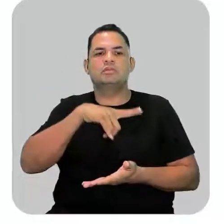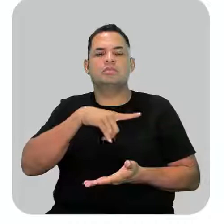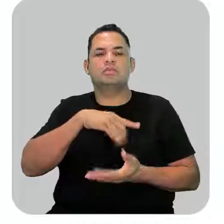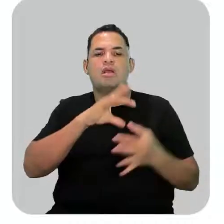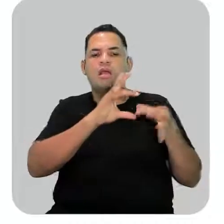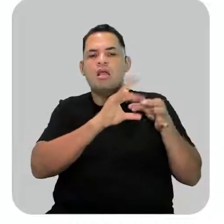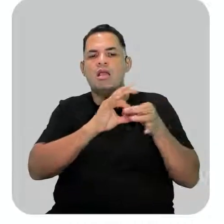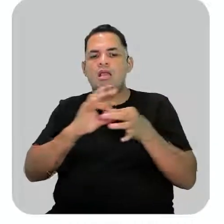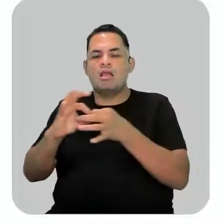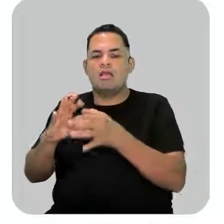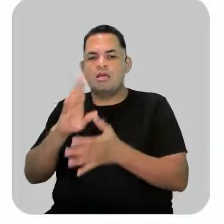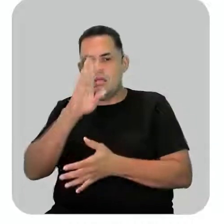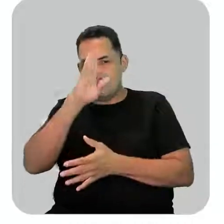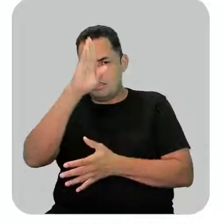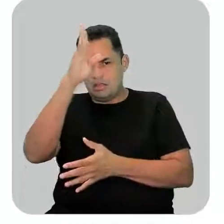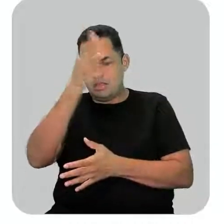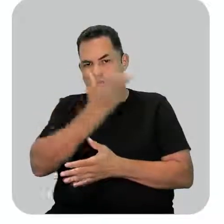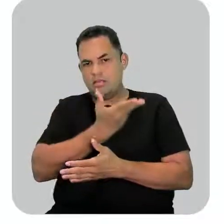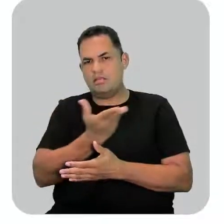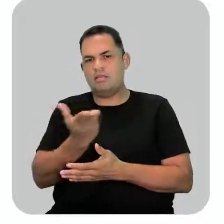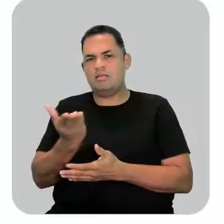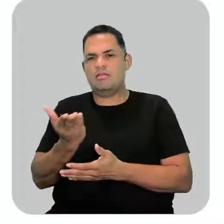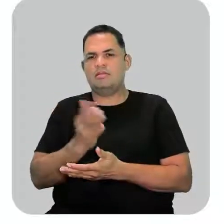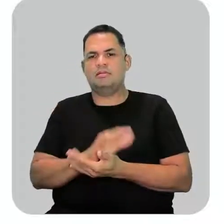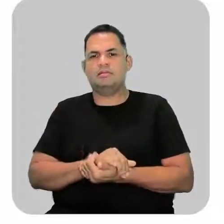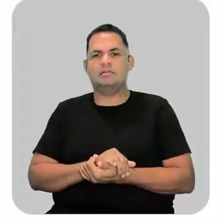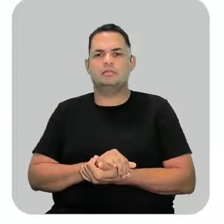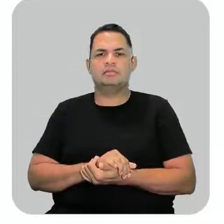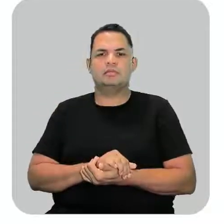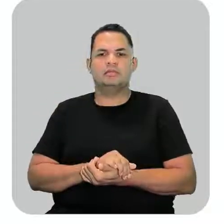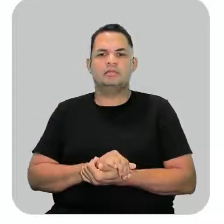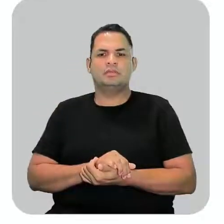cadeia principal essa daqui, ó.